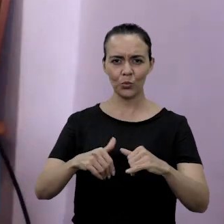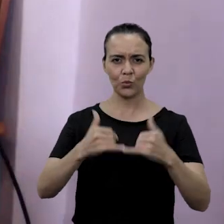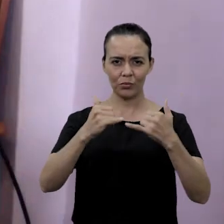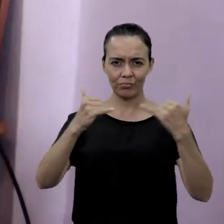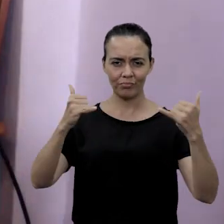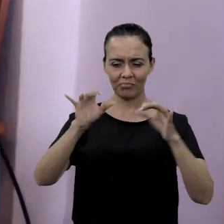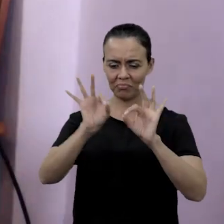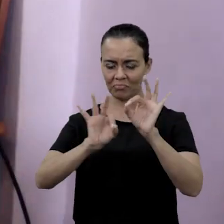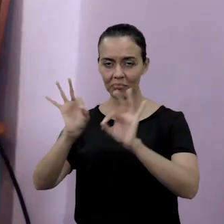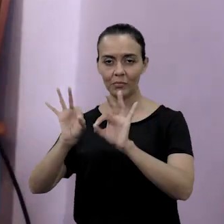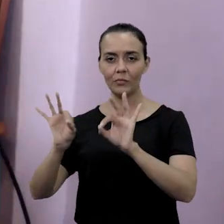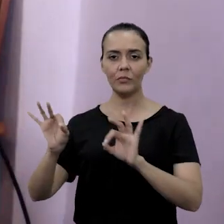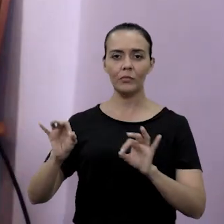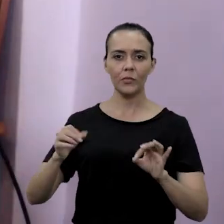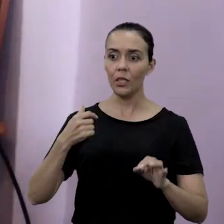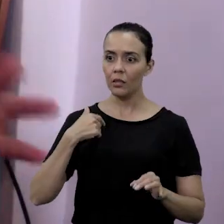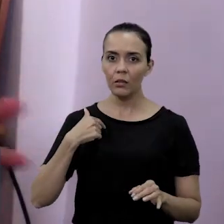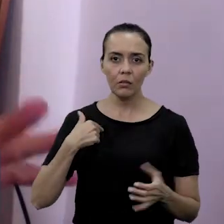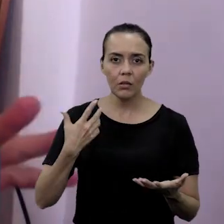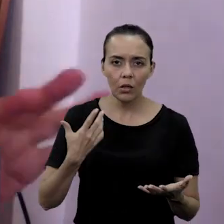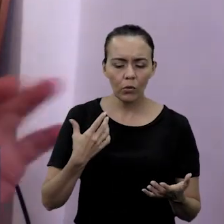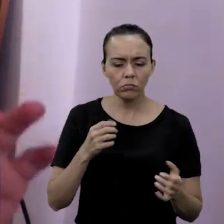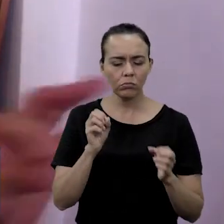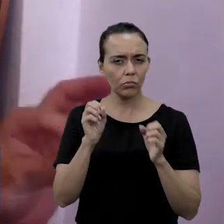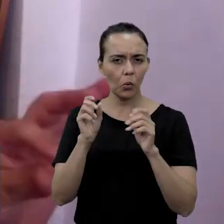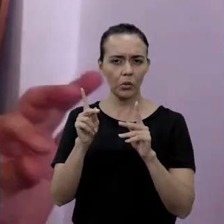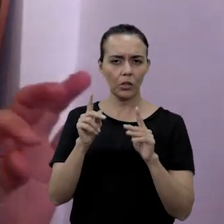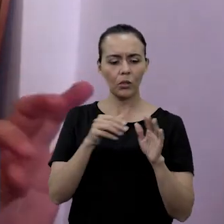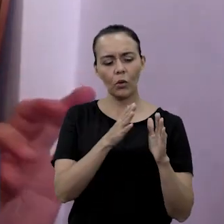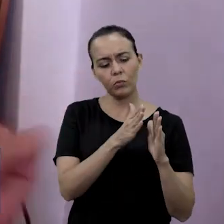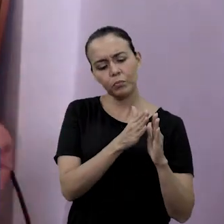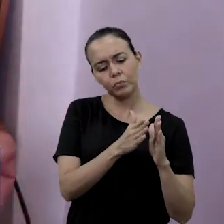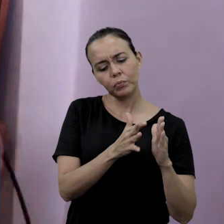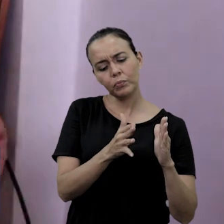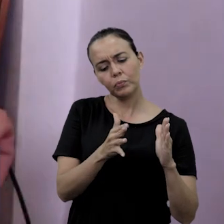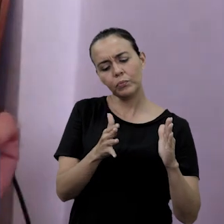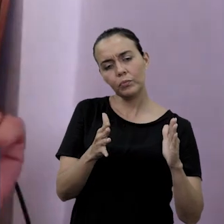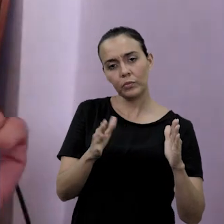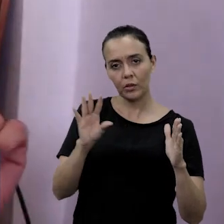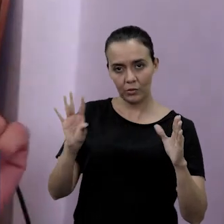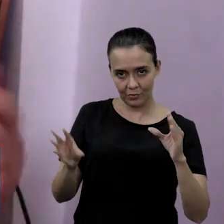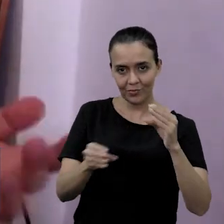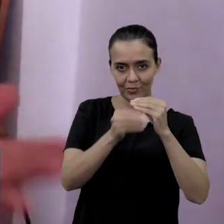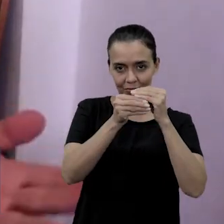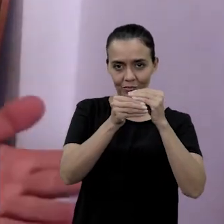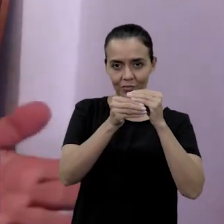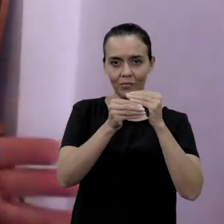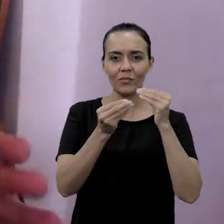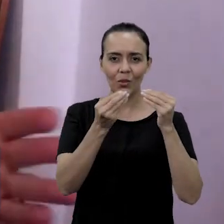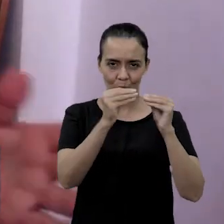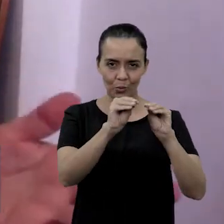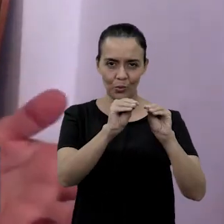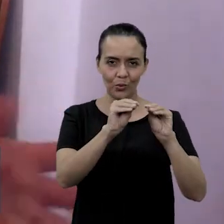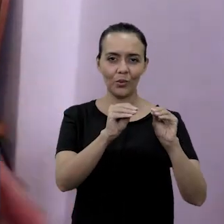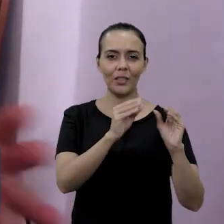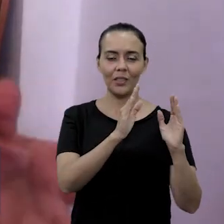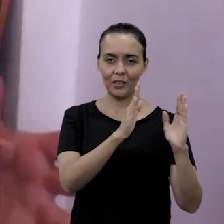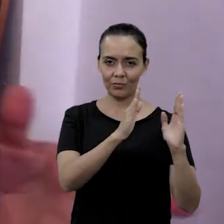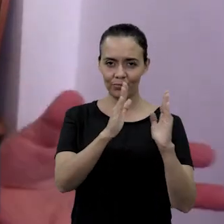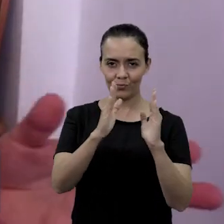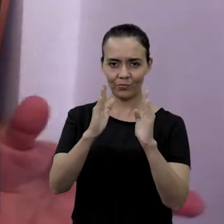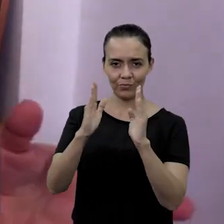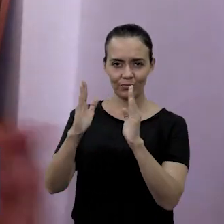E, então eu resolvi, coloquei uma trilha para o colega, e na escola de cinema,